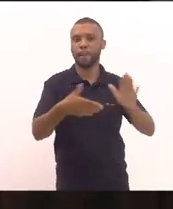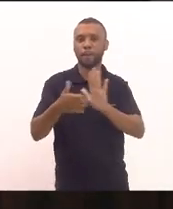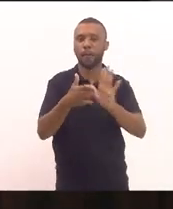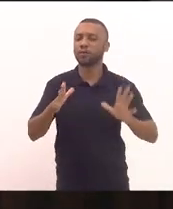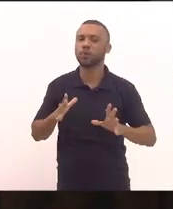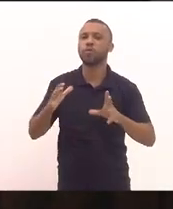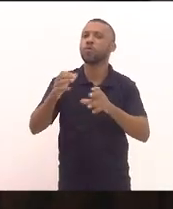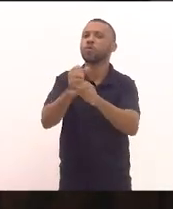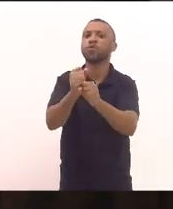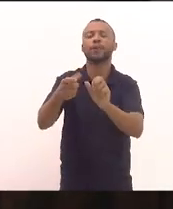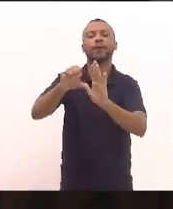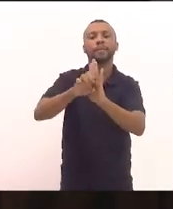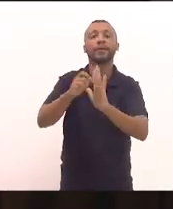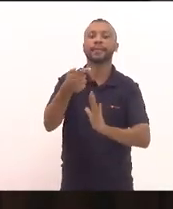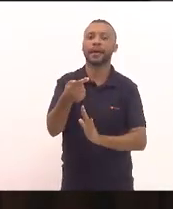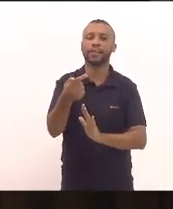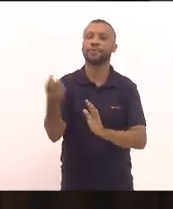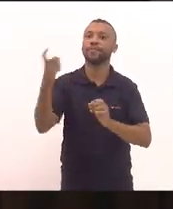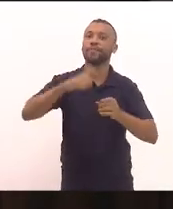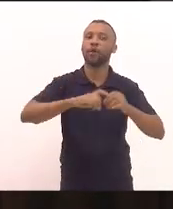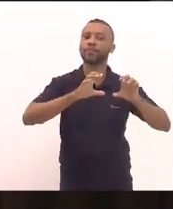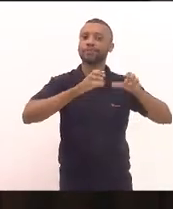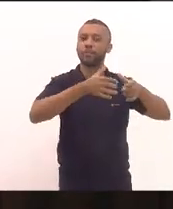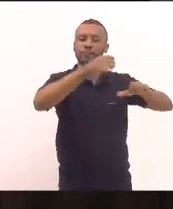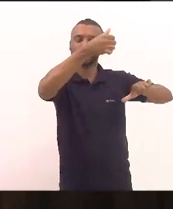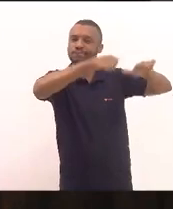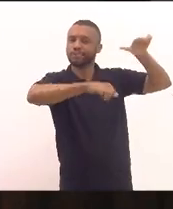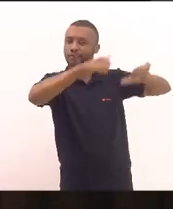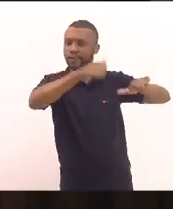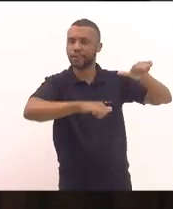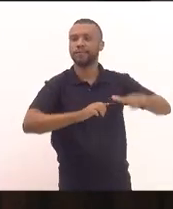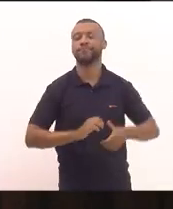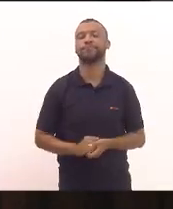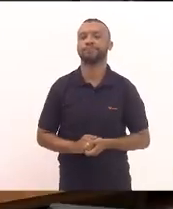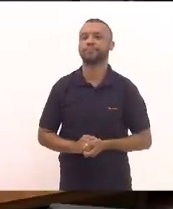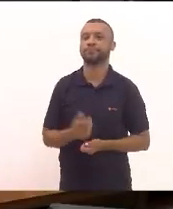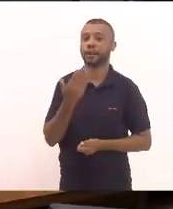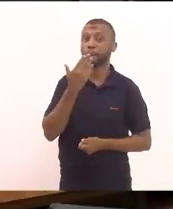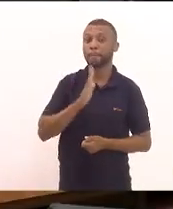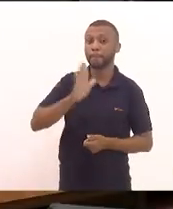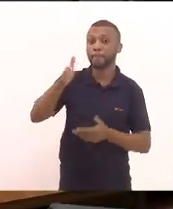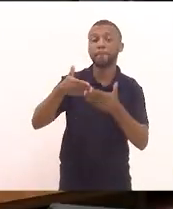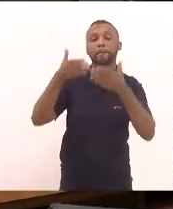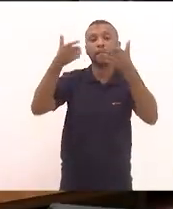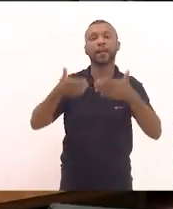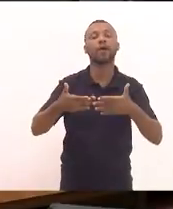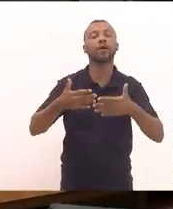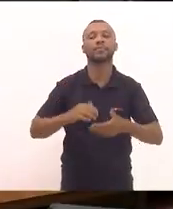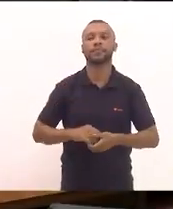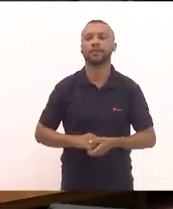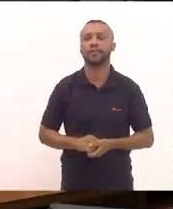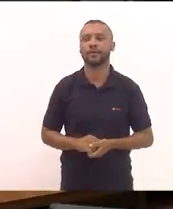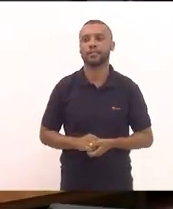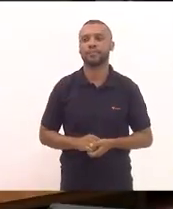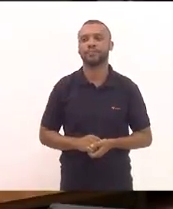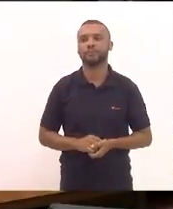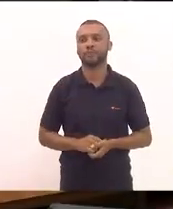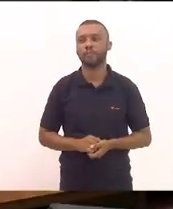proposta, recebeu 7 emendas e retorna às comissões. Pela ordem. Tem mais?